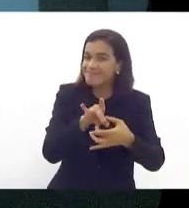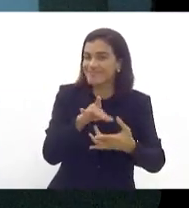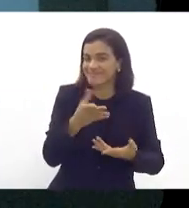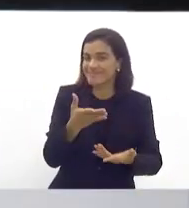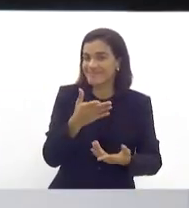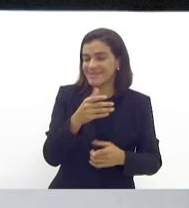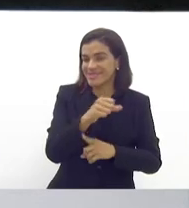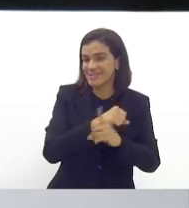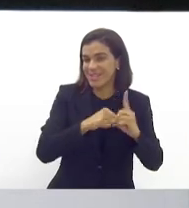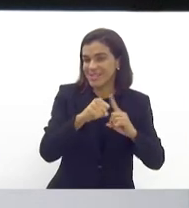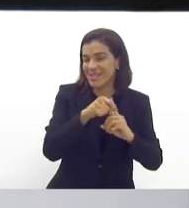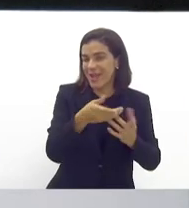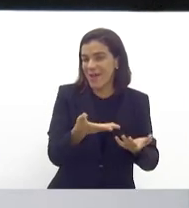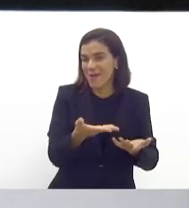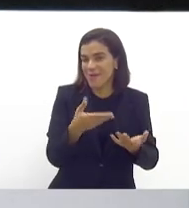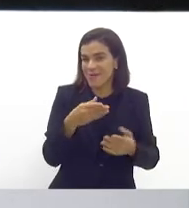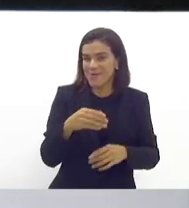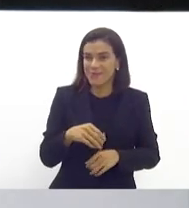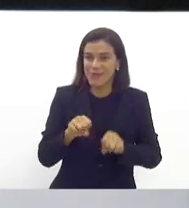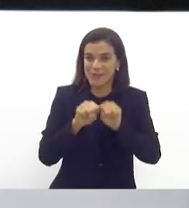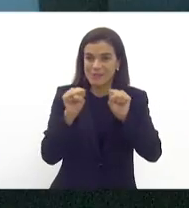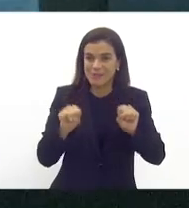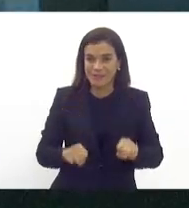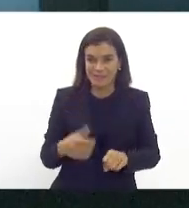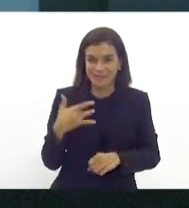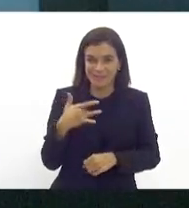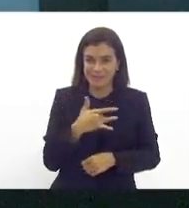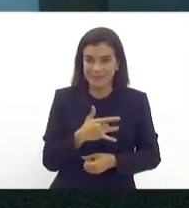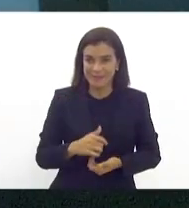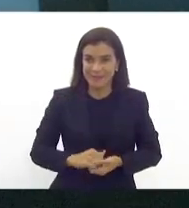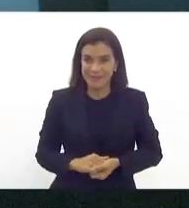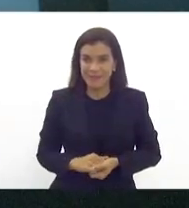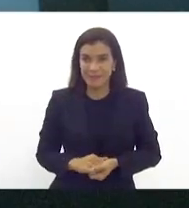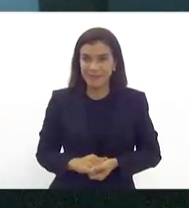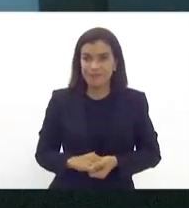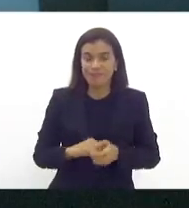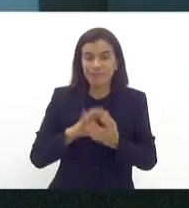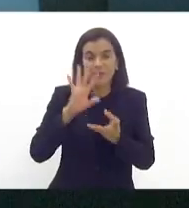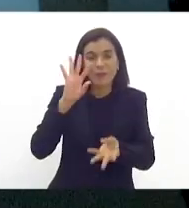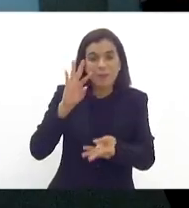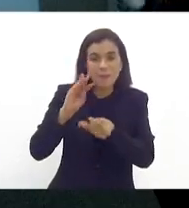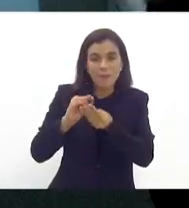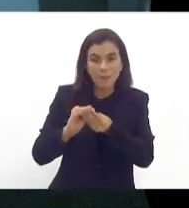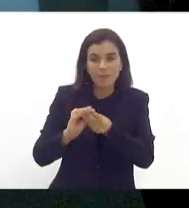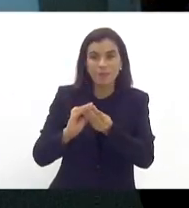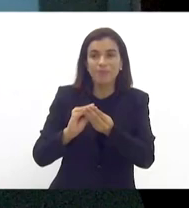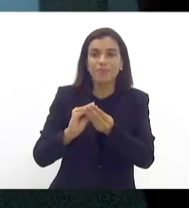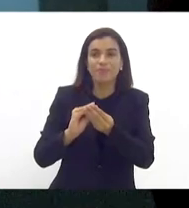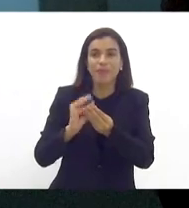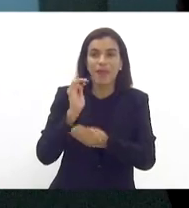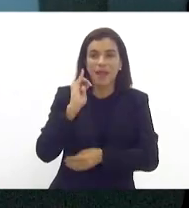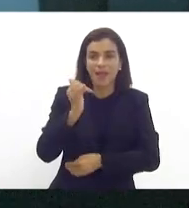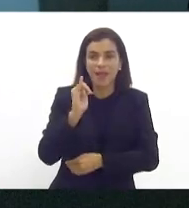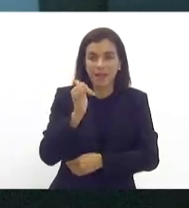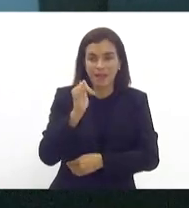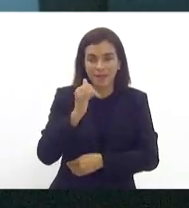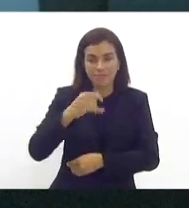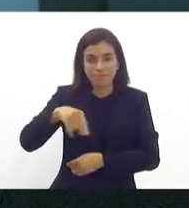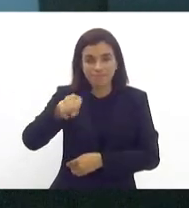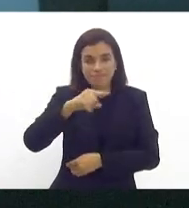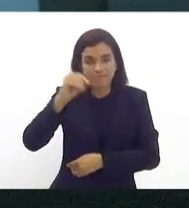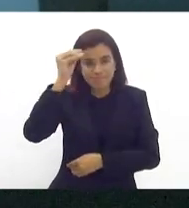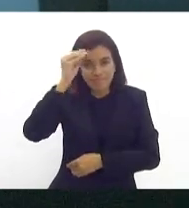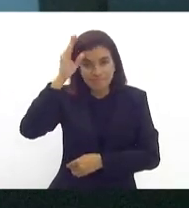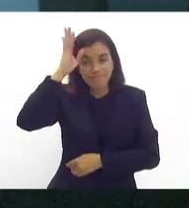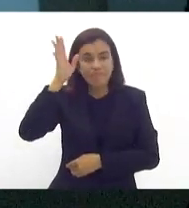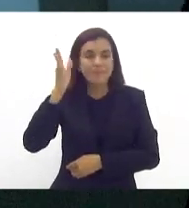social do sistema próximo por favor esse breve relato então eu trago só para que os senhores tenham a